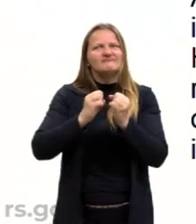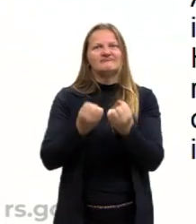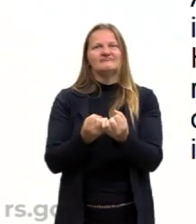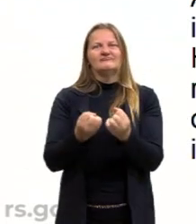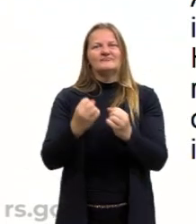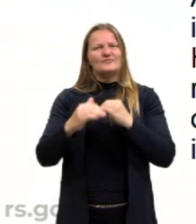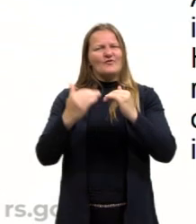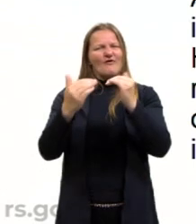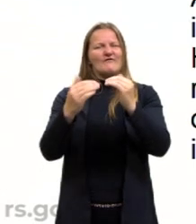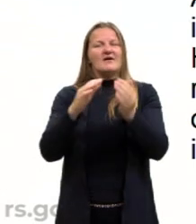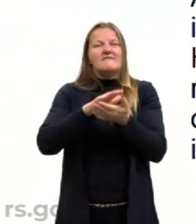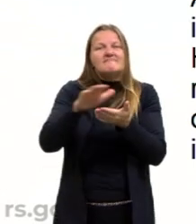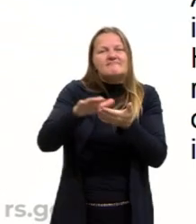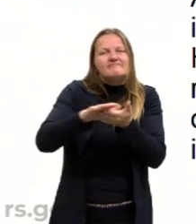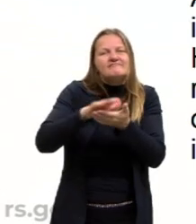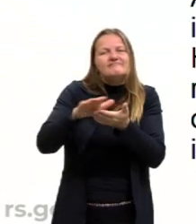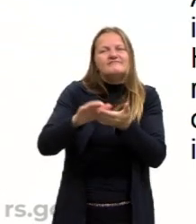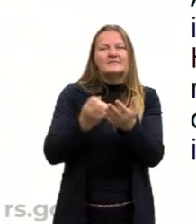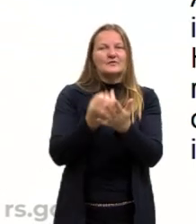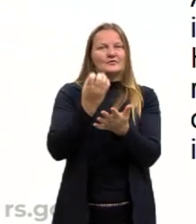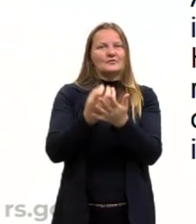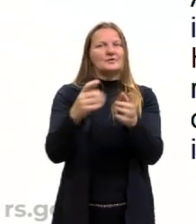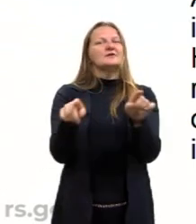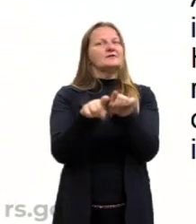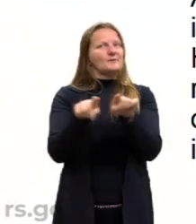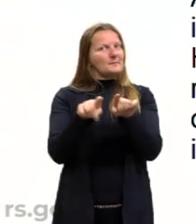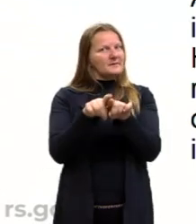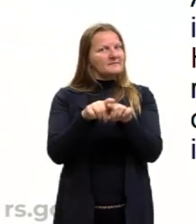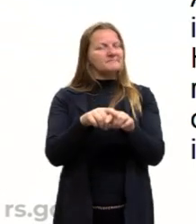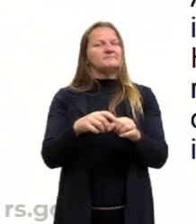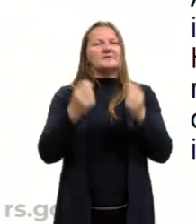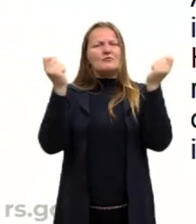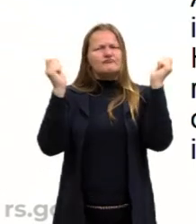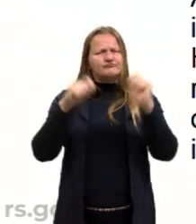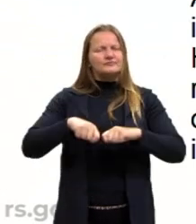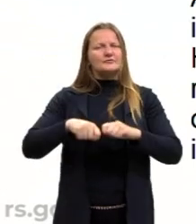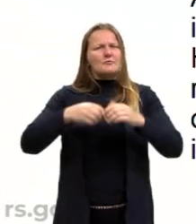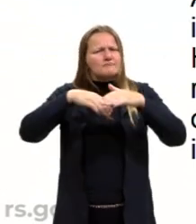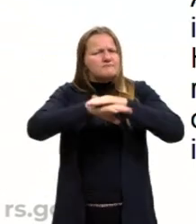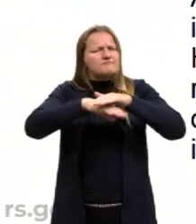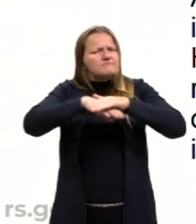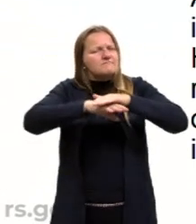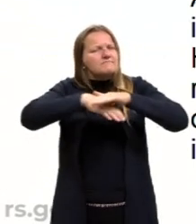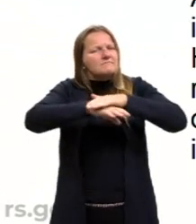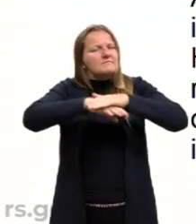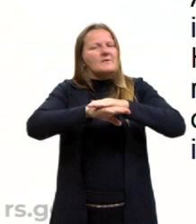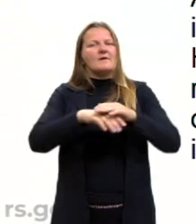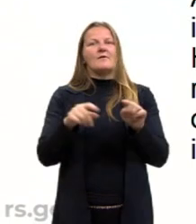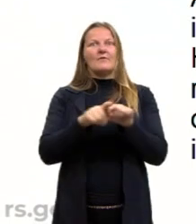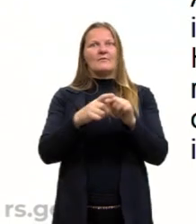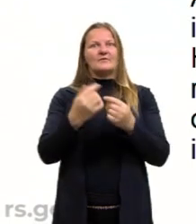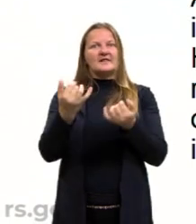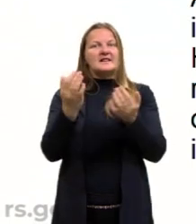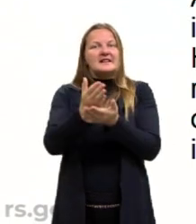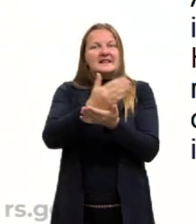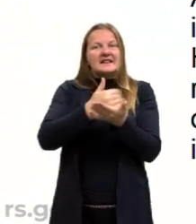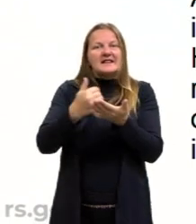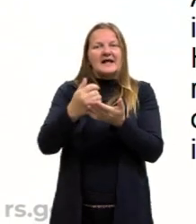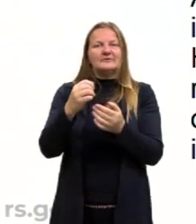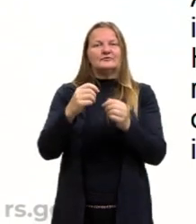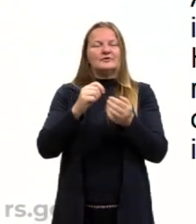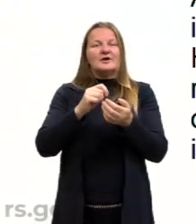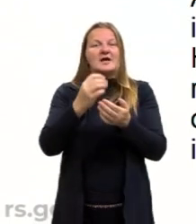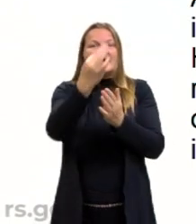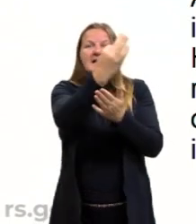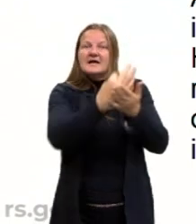a imprensa eletrônica apresenta uma capacidade de armazenamento Hoje os textos eletrônicos